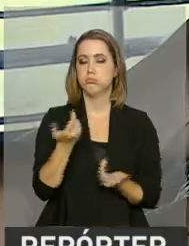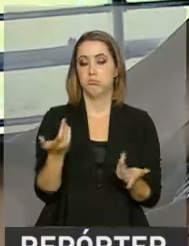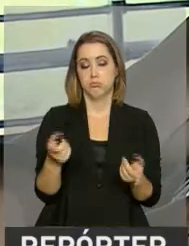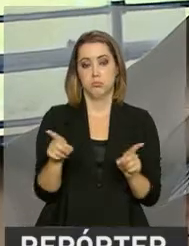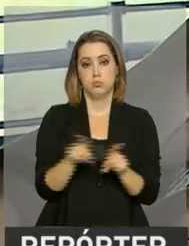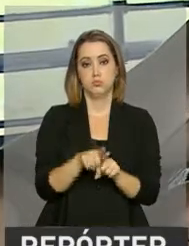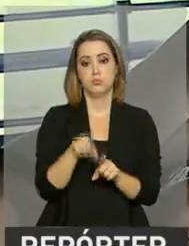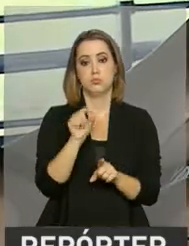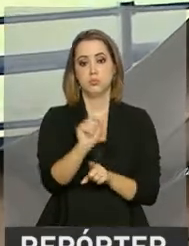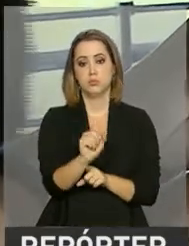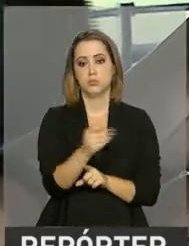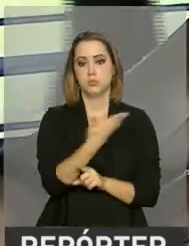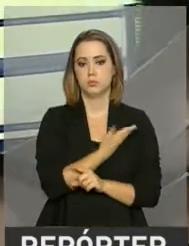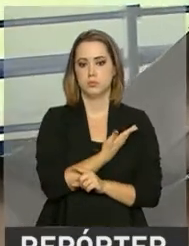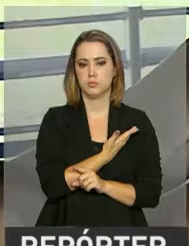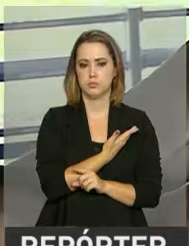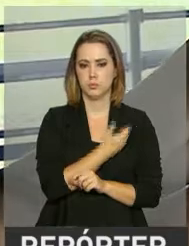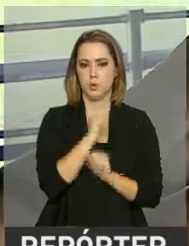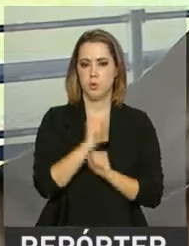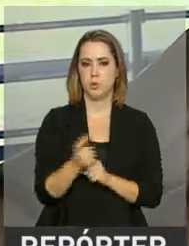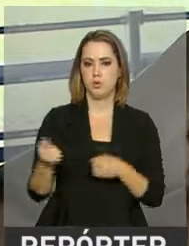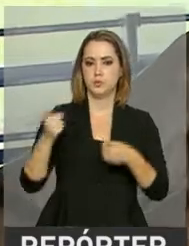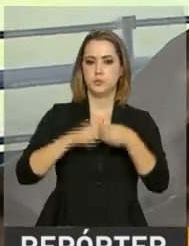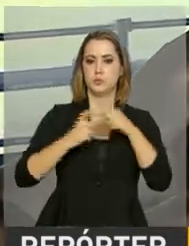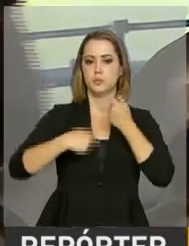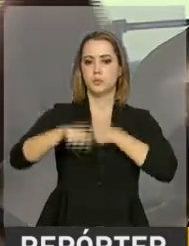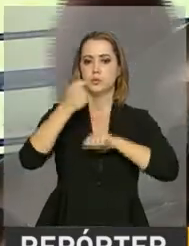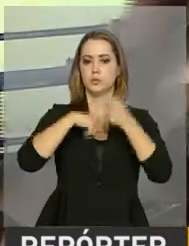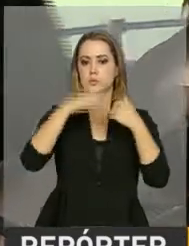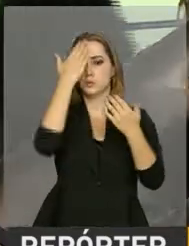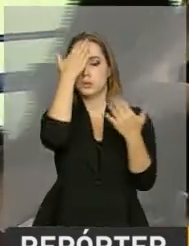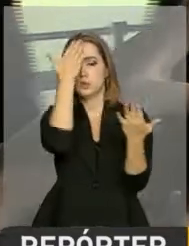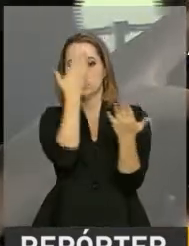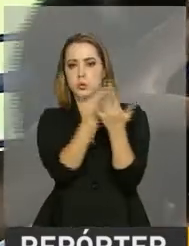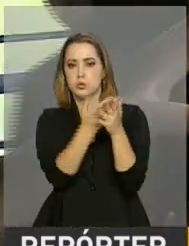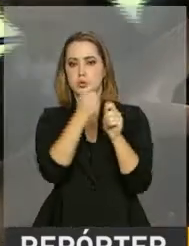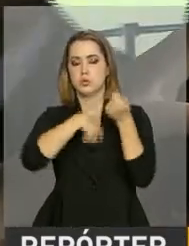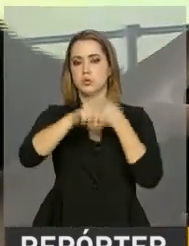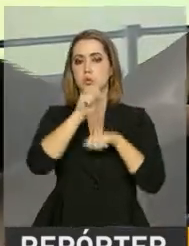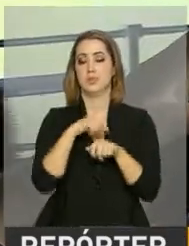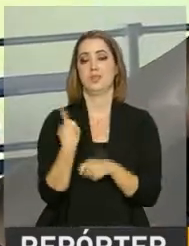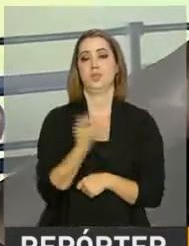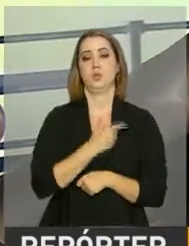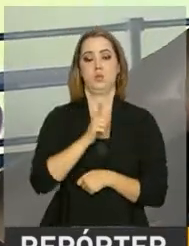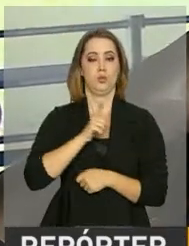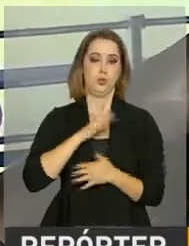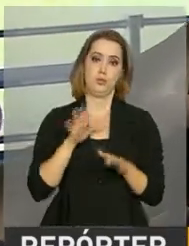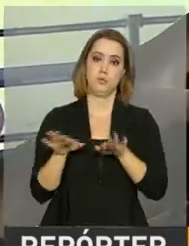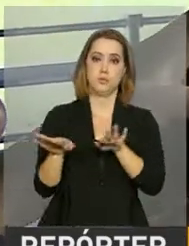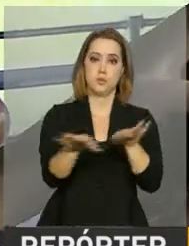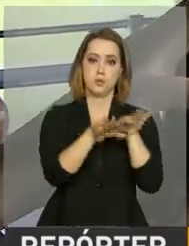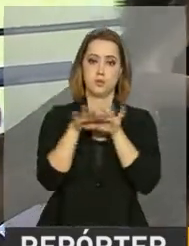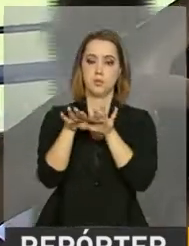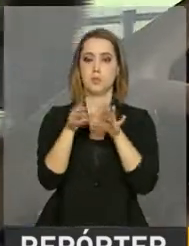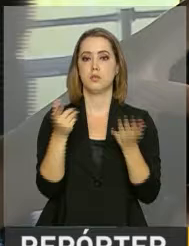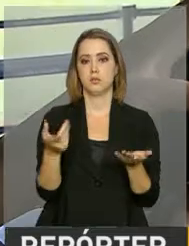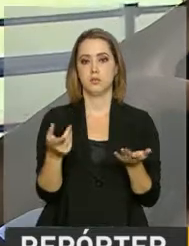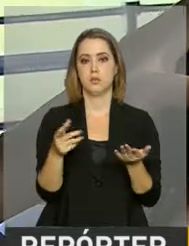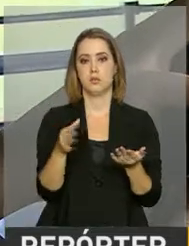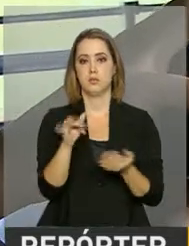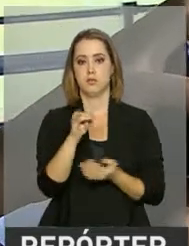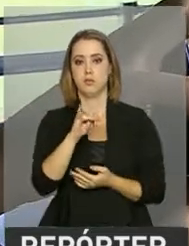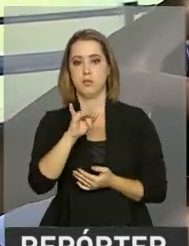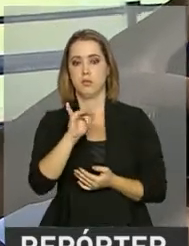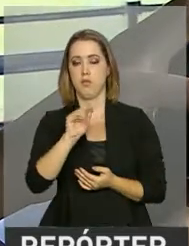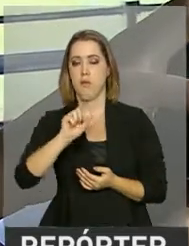brasil pode restabelecer a economia ea confiança na economia se porventura a gente tiver estabilidade do ponto de vista fiscal